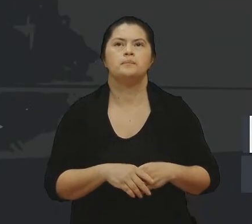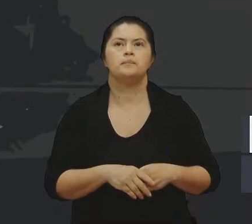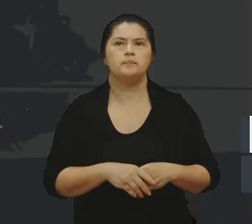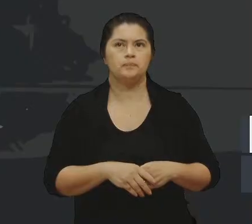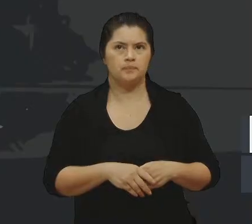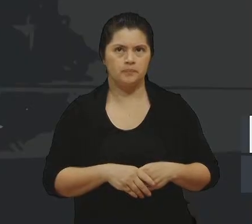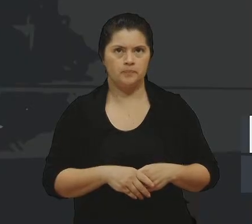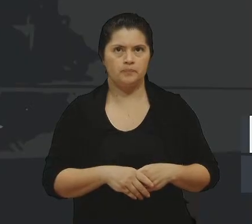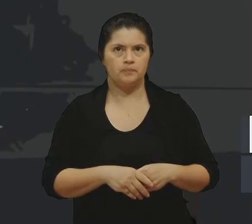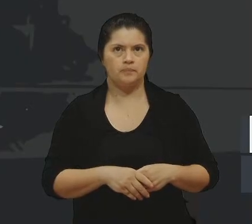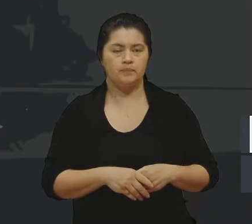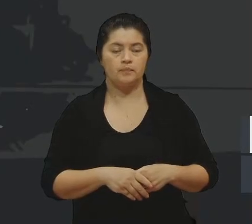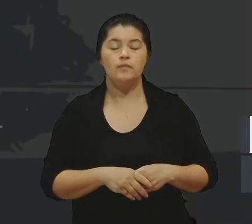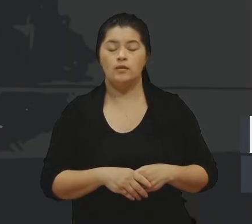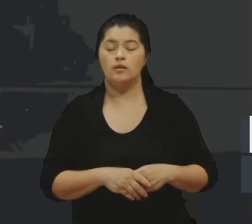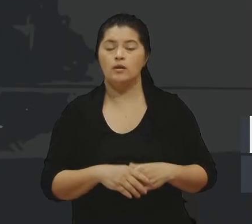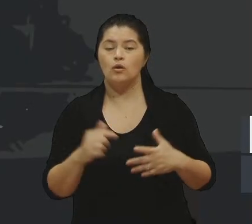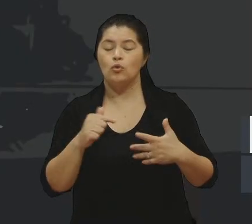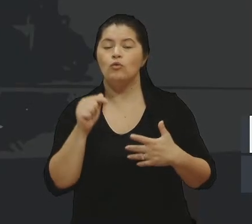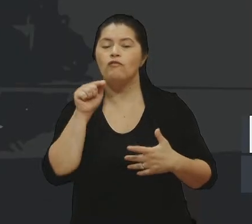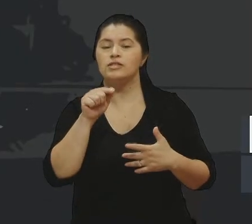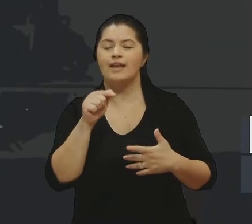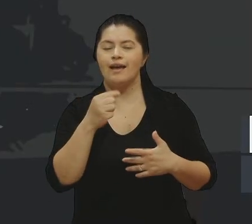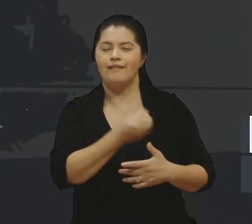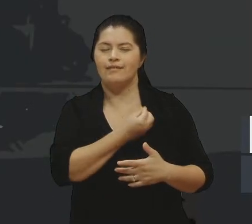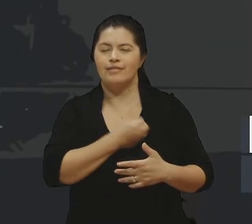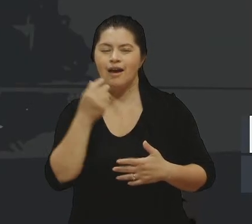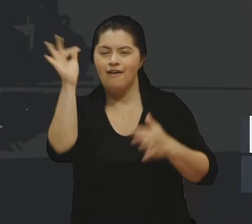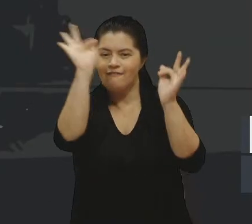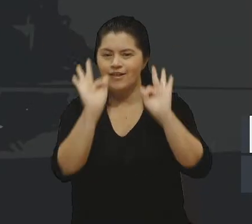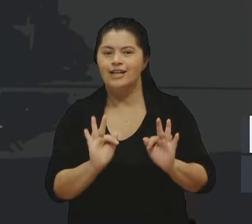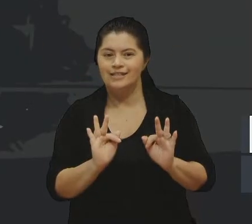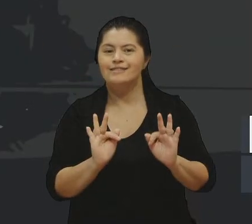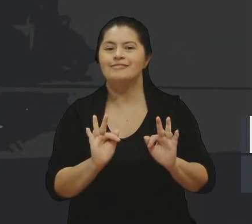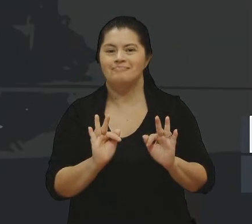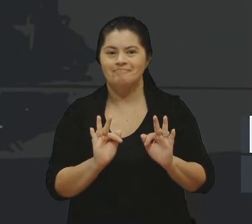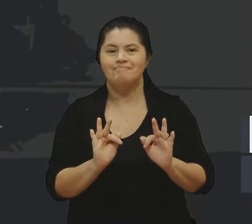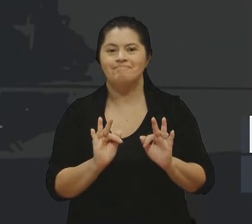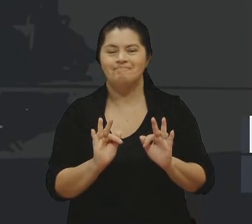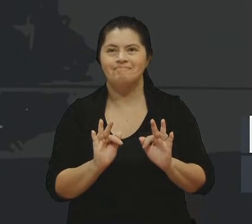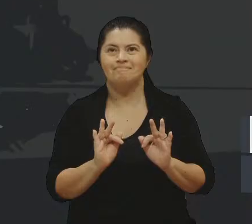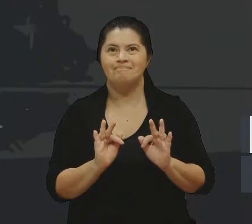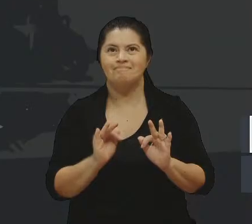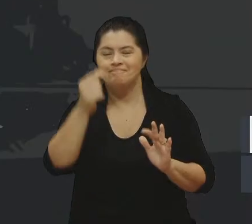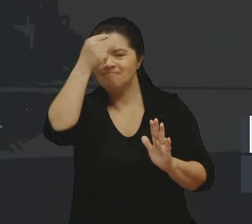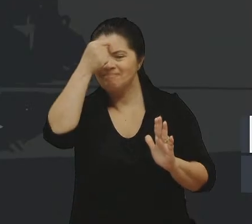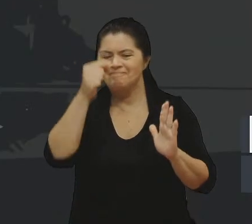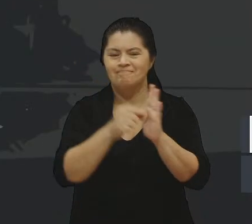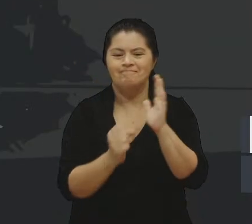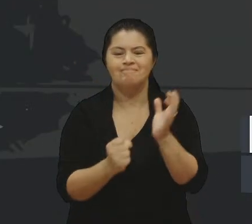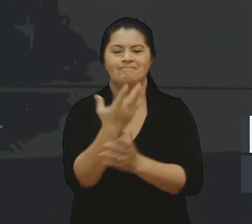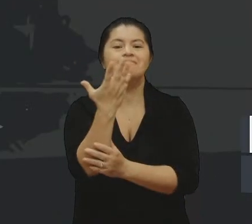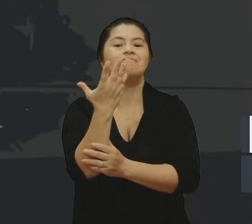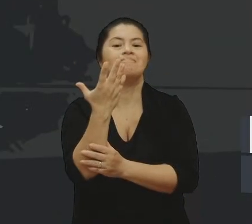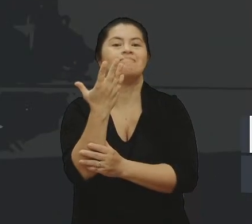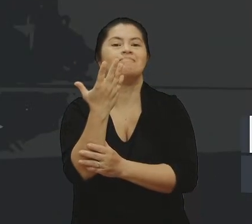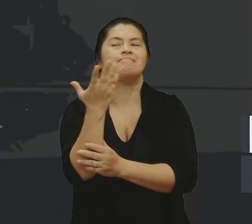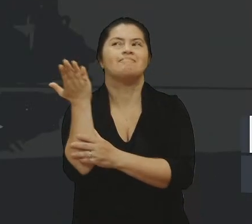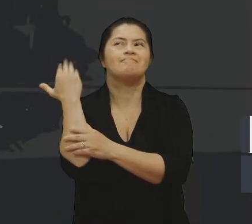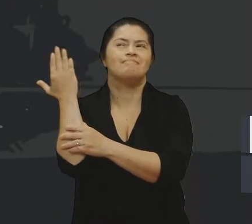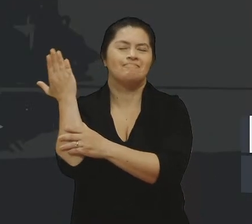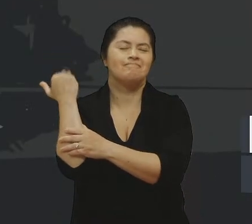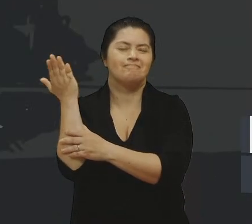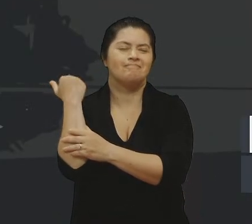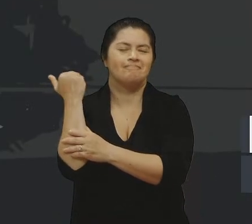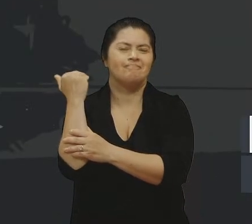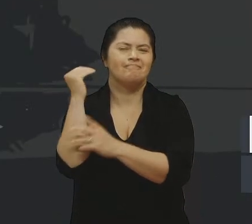E o outro ponto é esse, e será feliz. Esse é um ponto fundamental, gente. A IA, quando eu pedi para ela criar minhas imagens lá do passado trabalhando,